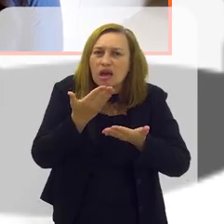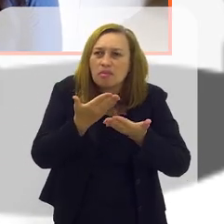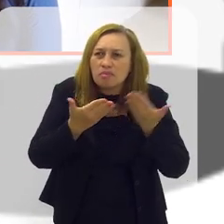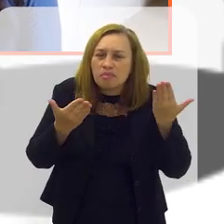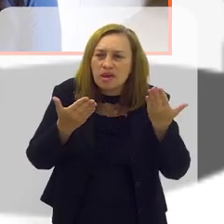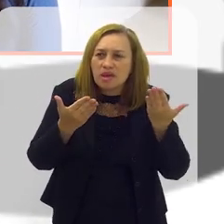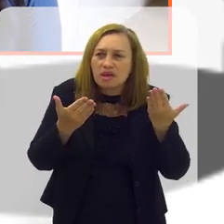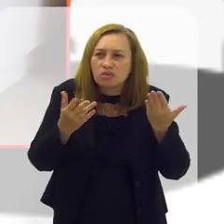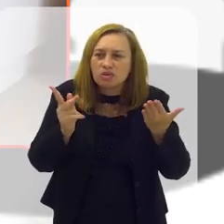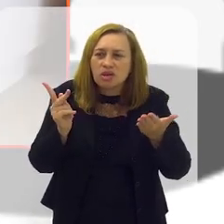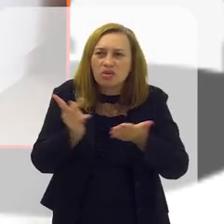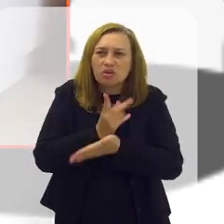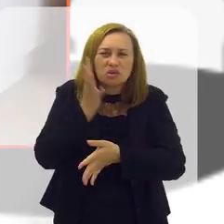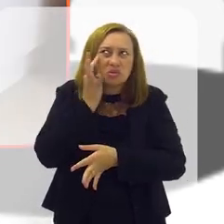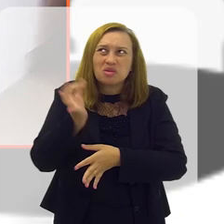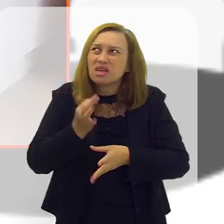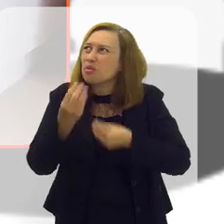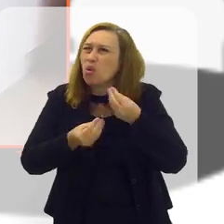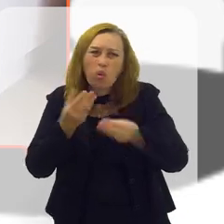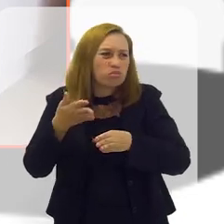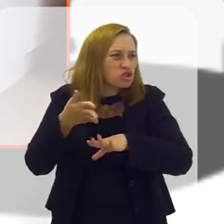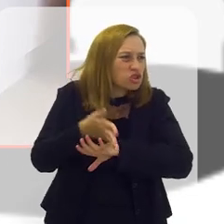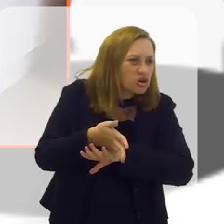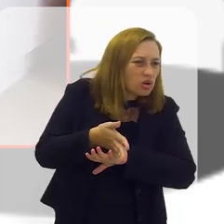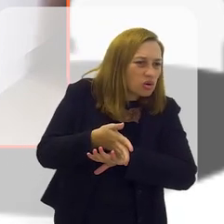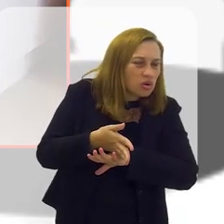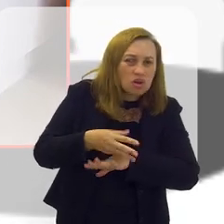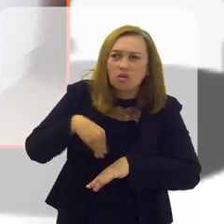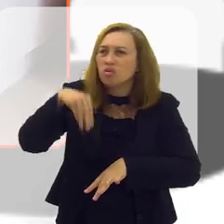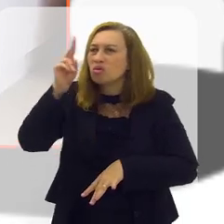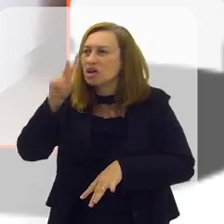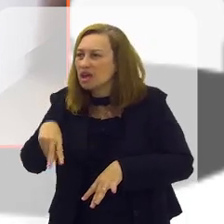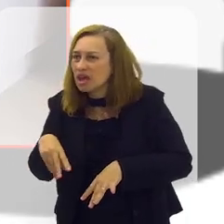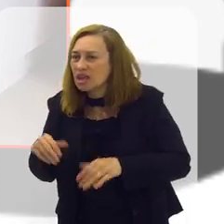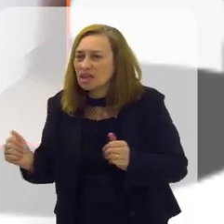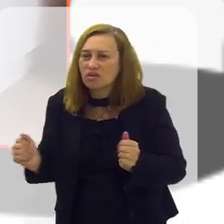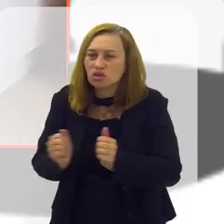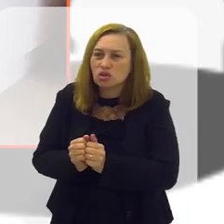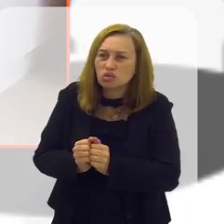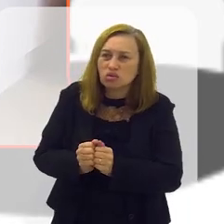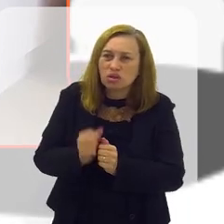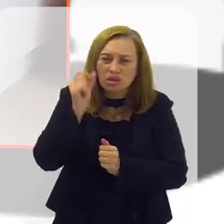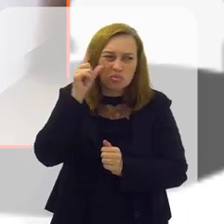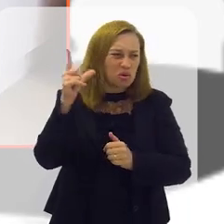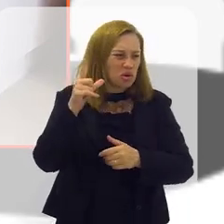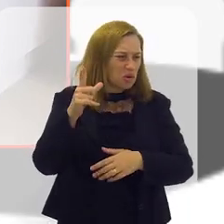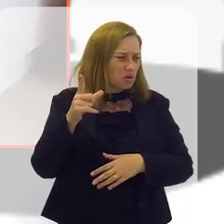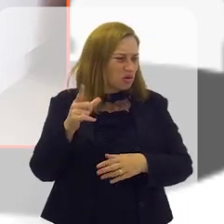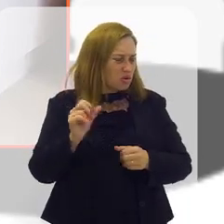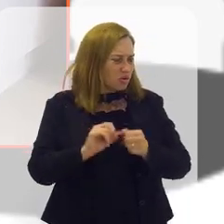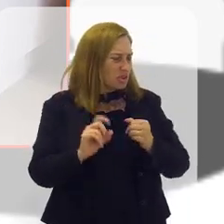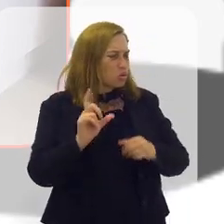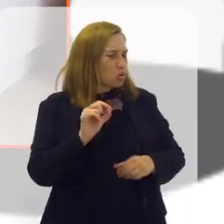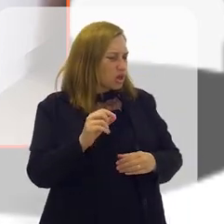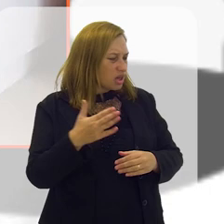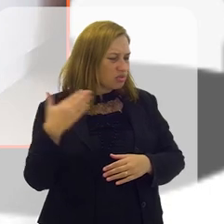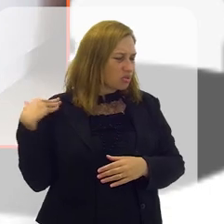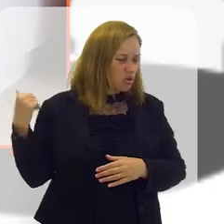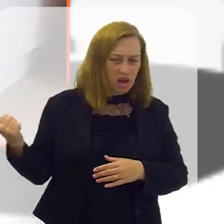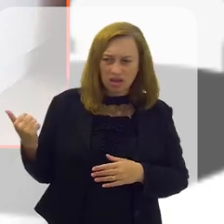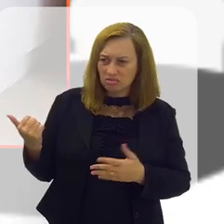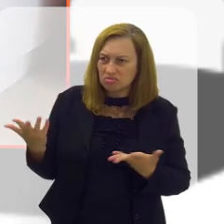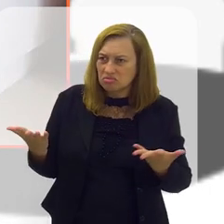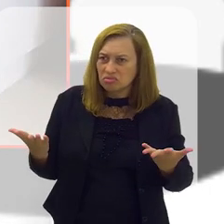tem a perda do que aconteceu, não sabe como chegou, não sabe com quem estava, acordam e o que que eu estou fazendo aqui com essa pessoa do